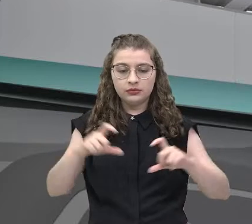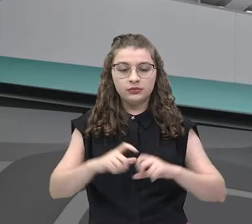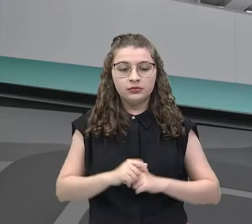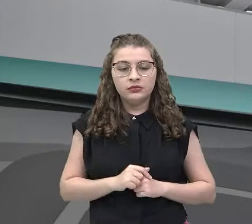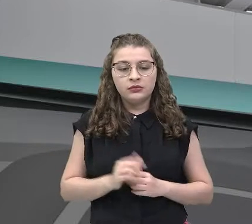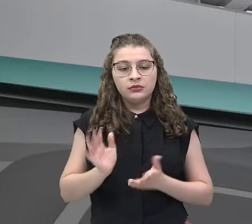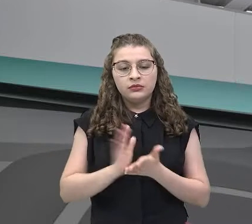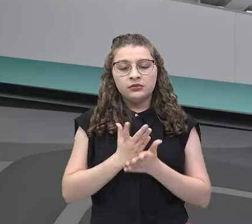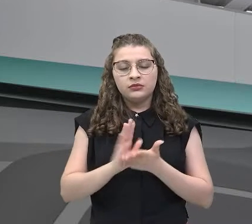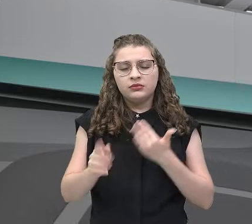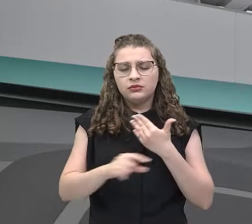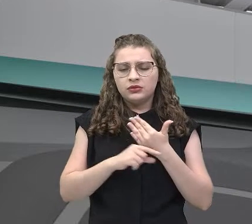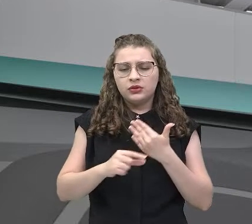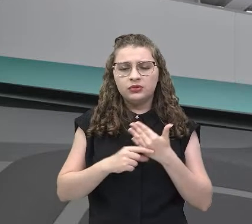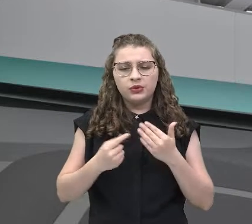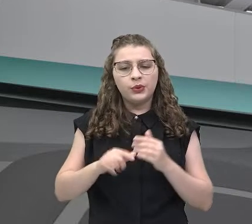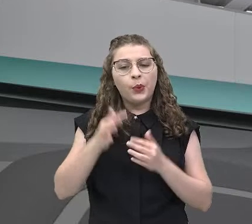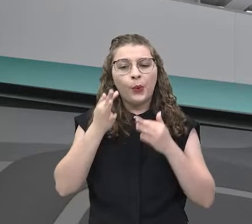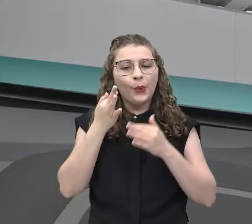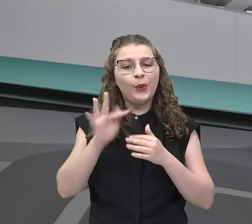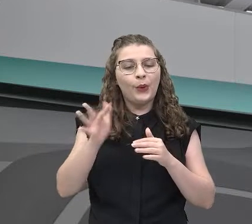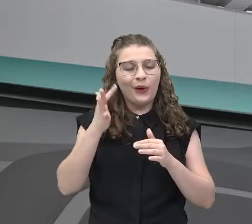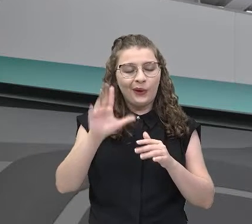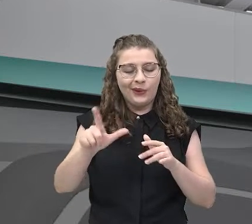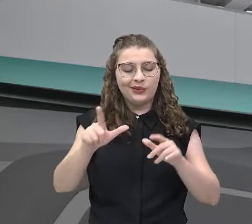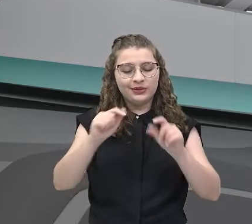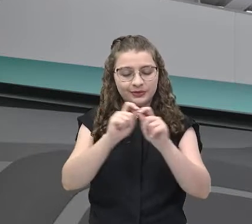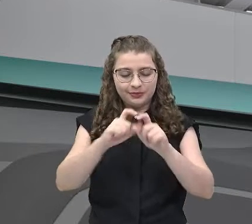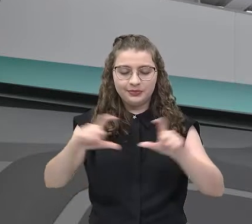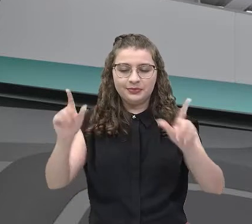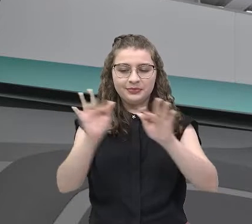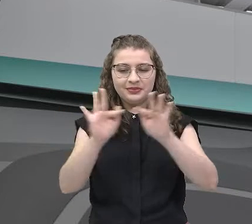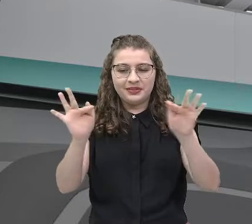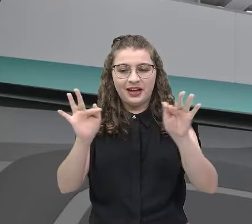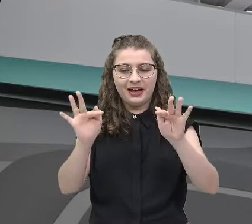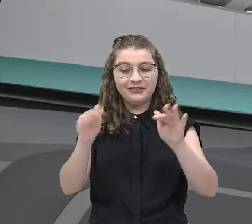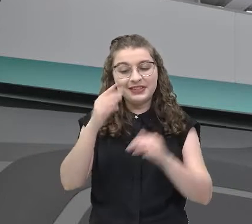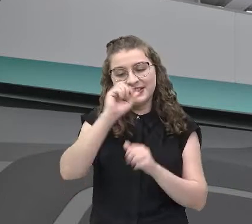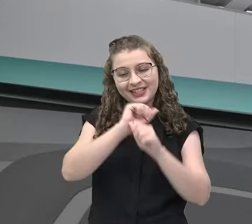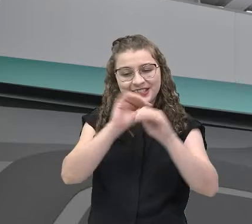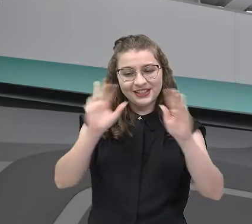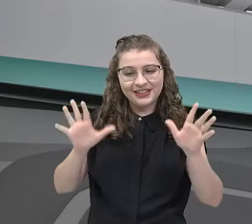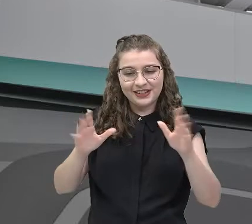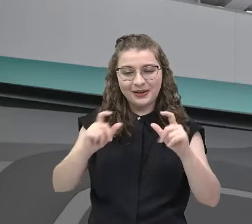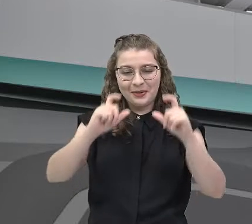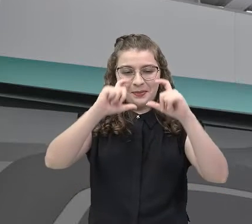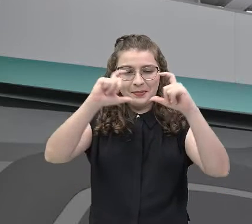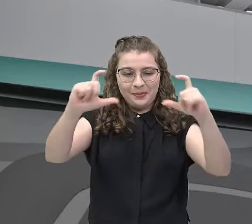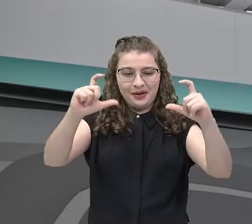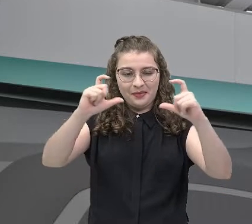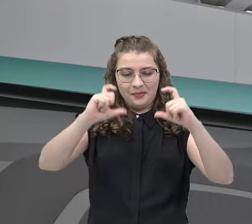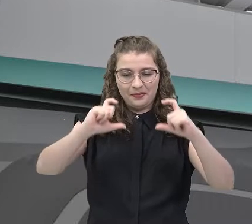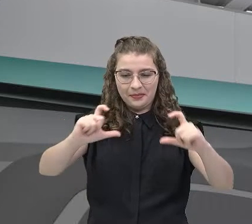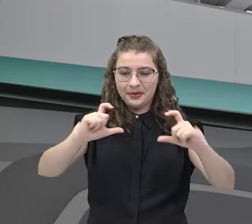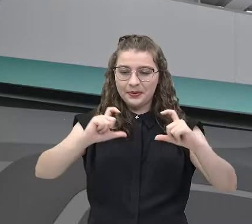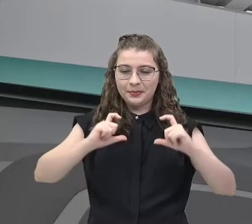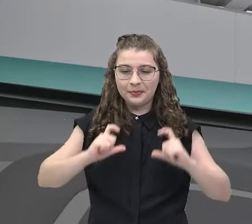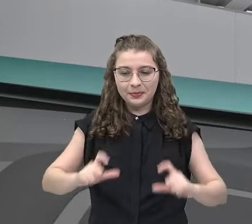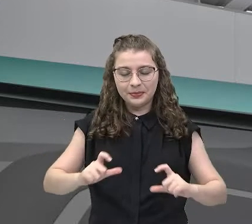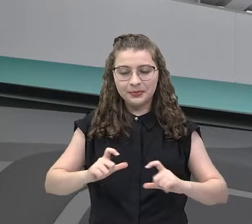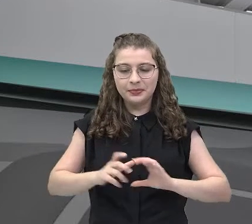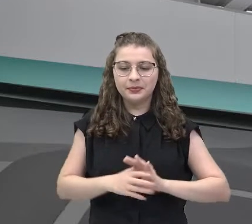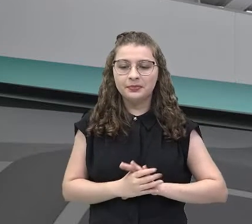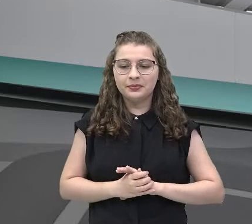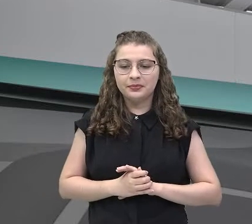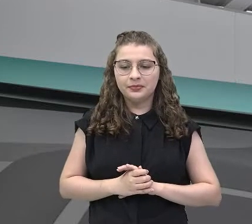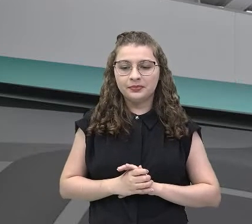autores que escrevem muito bem, eles conseguem colocar com bem clareza esse tópico frasal em cada parágrafo que eles apresentam no